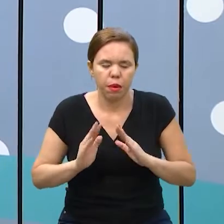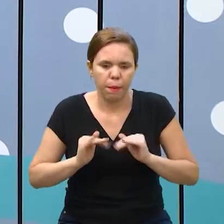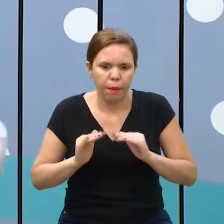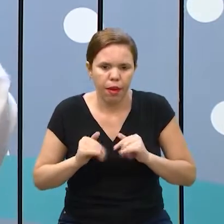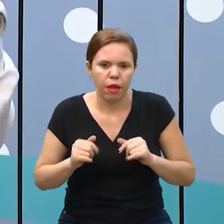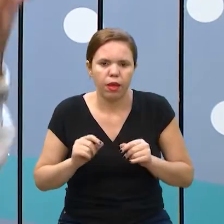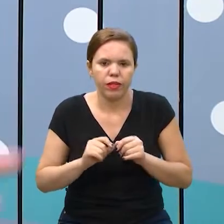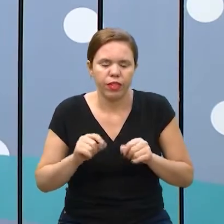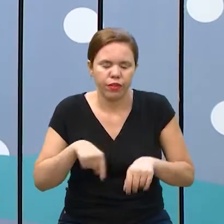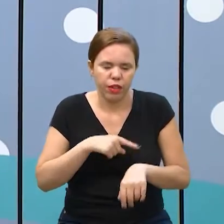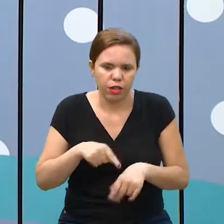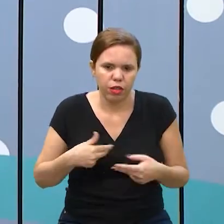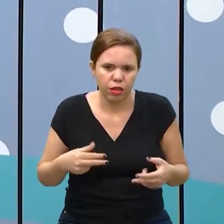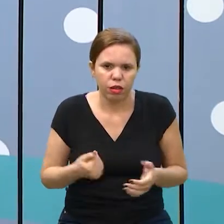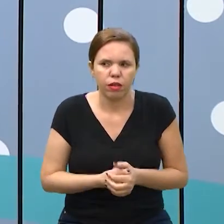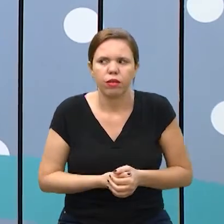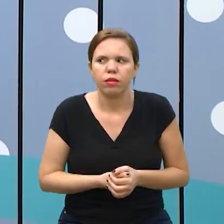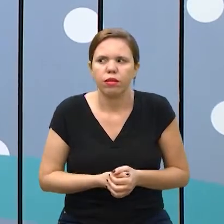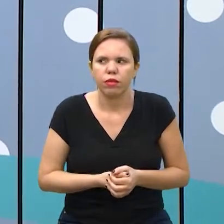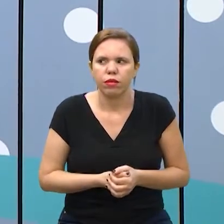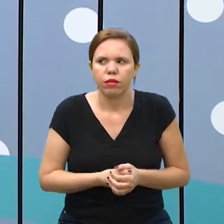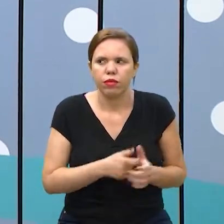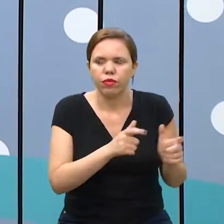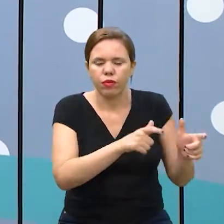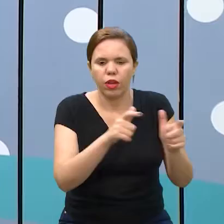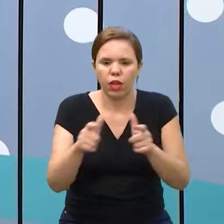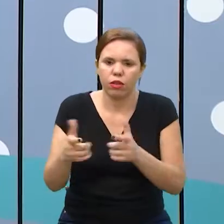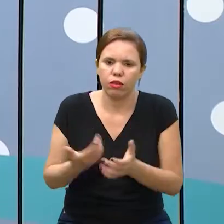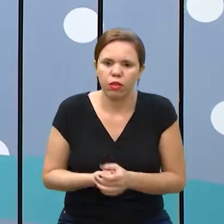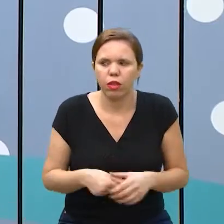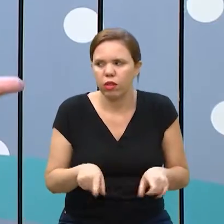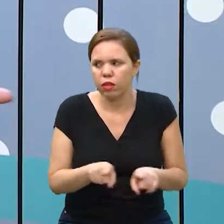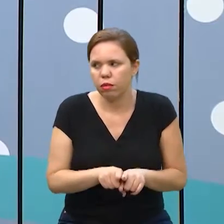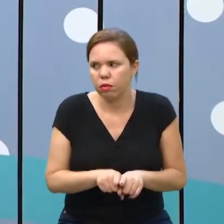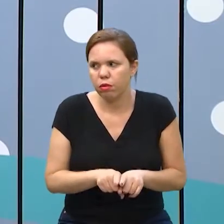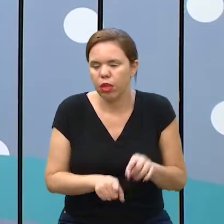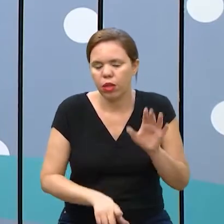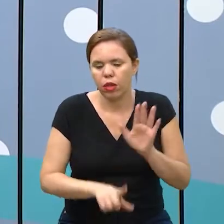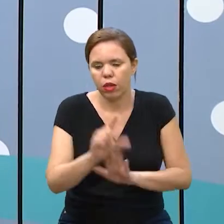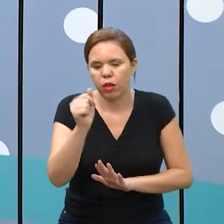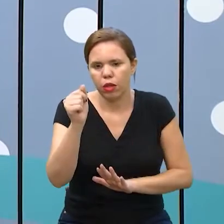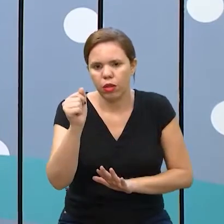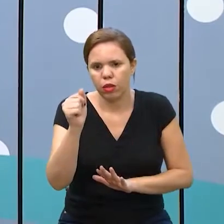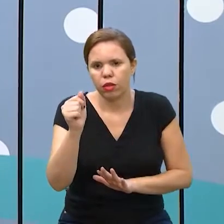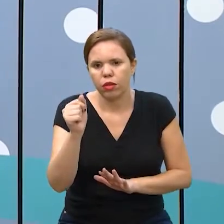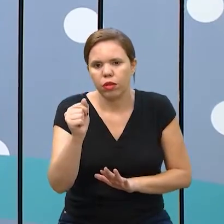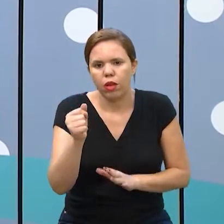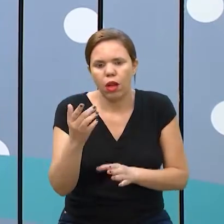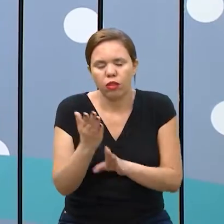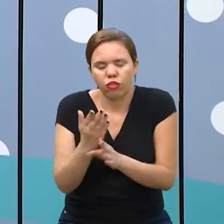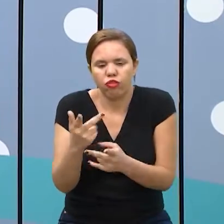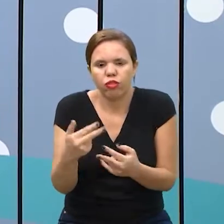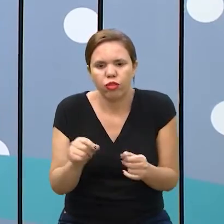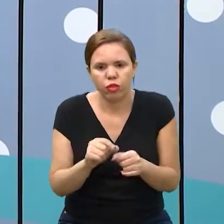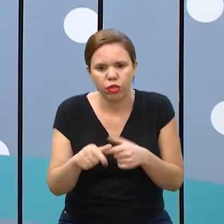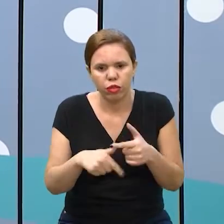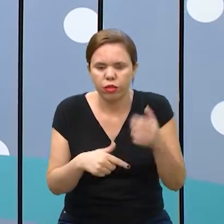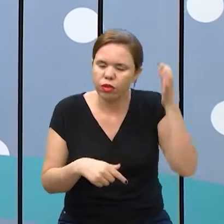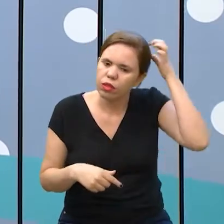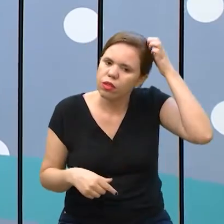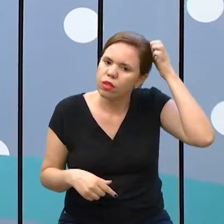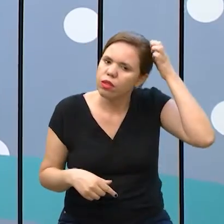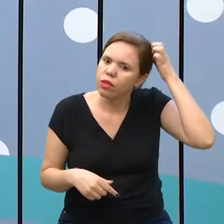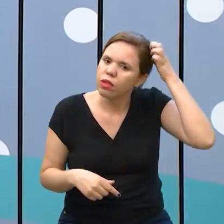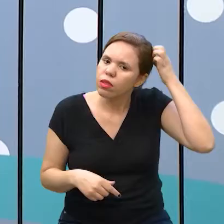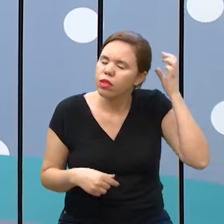me dispõe, que é ficar várias horas e estar em vários lugares e também rentabilizar, capitalizar enquanto uma